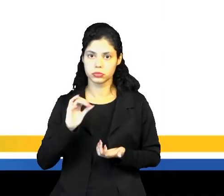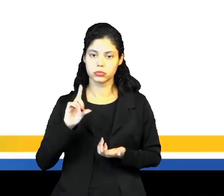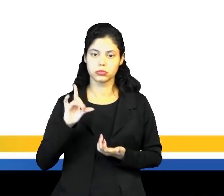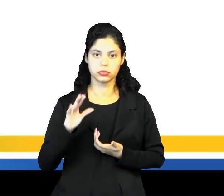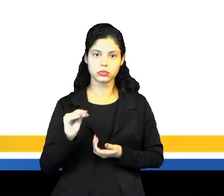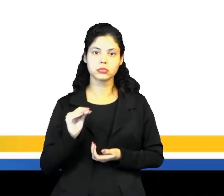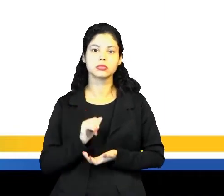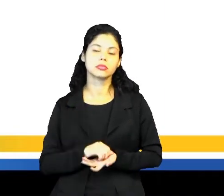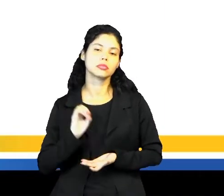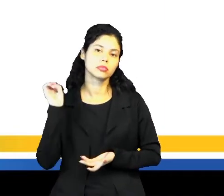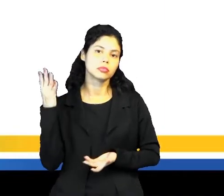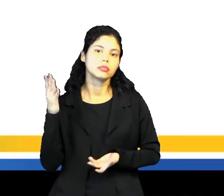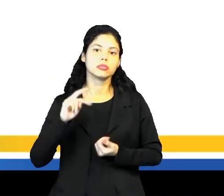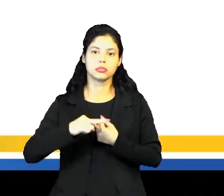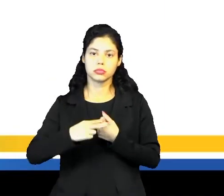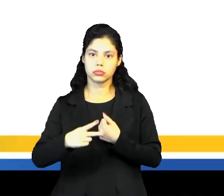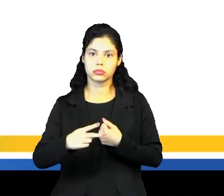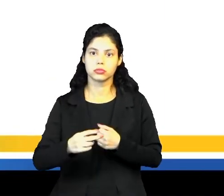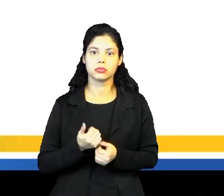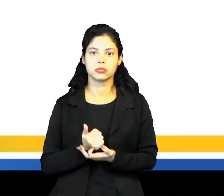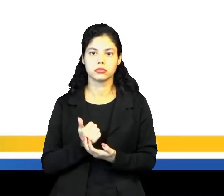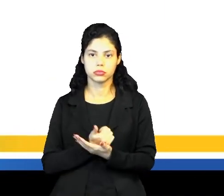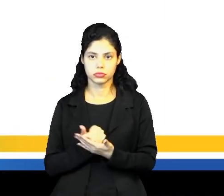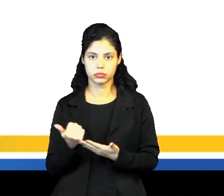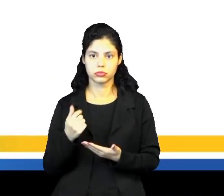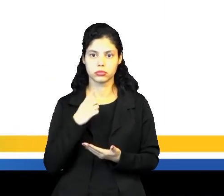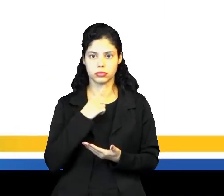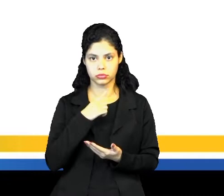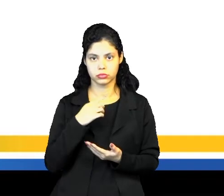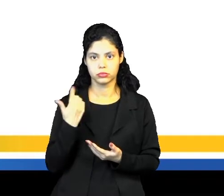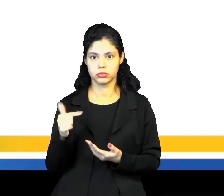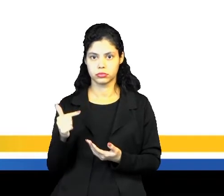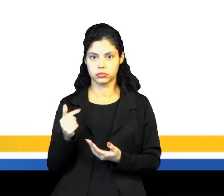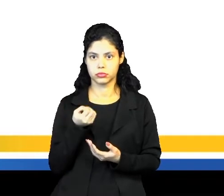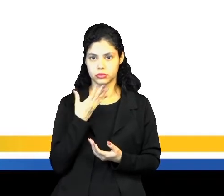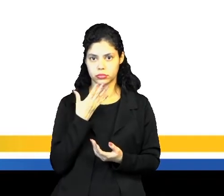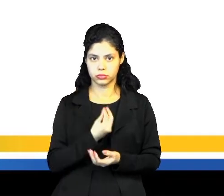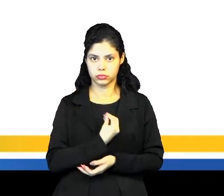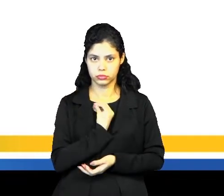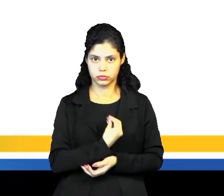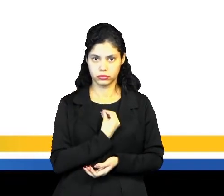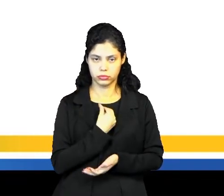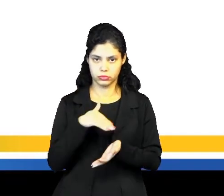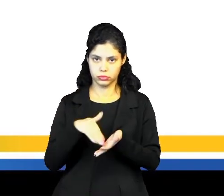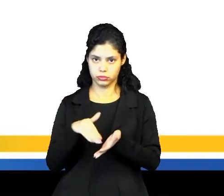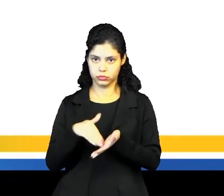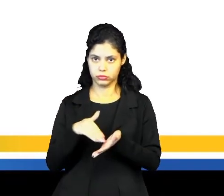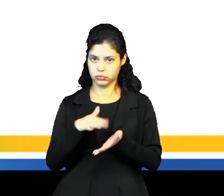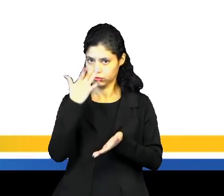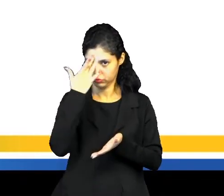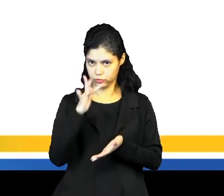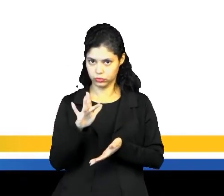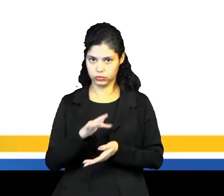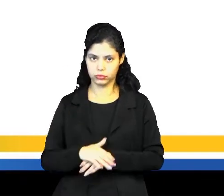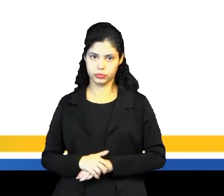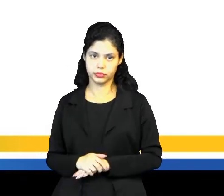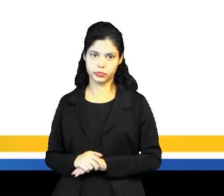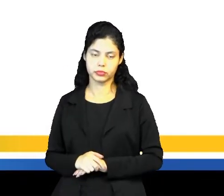seja causa e consequência aí a reação, né? Ele também não teve uma boa vida administrativa.